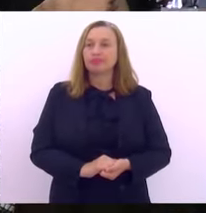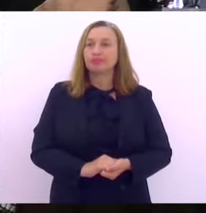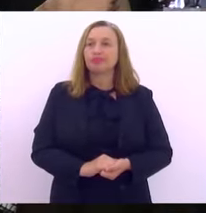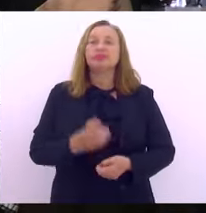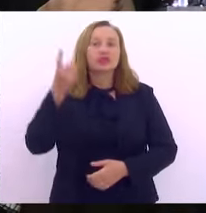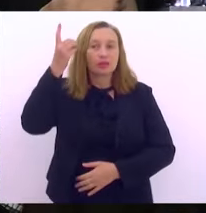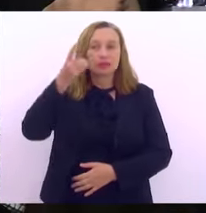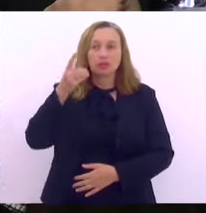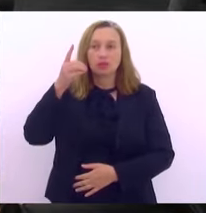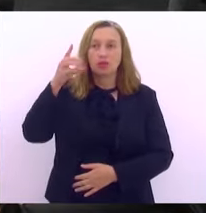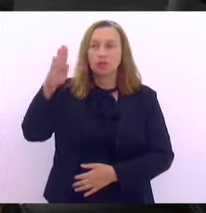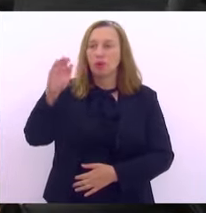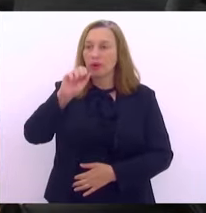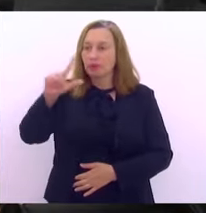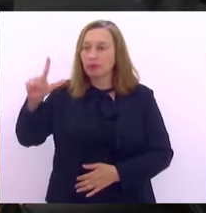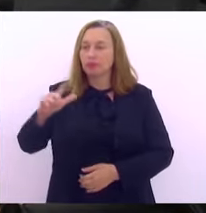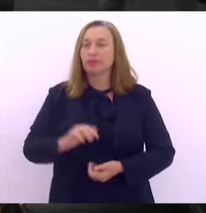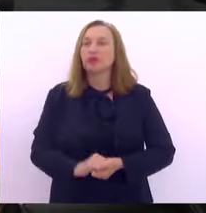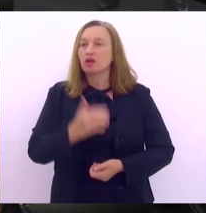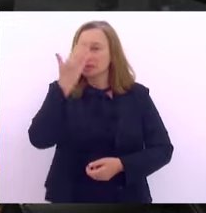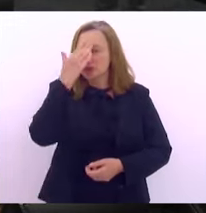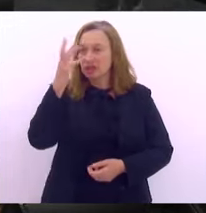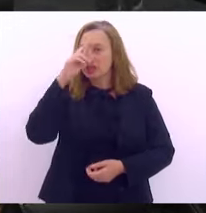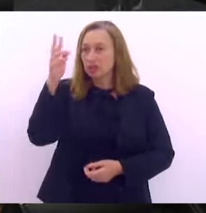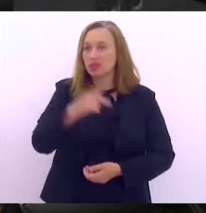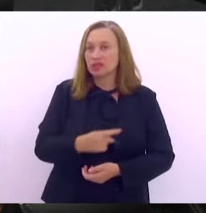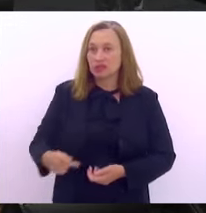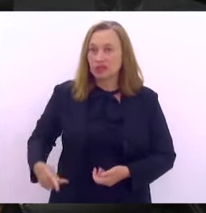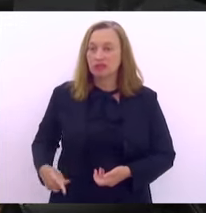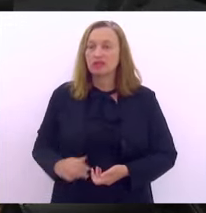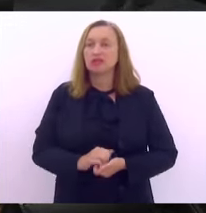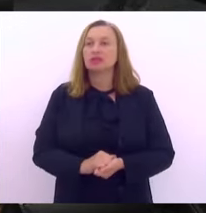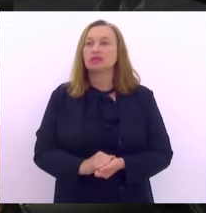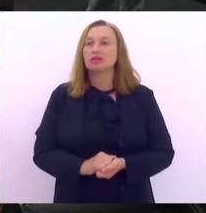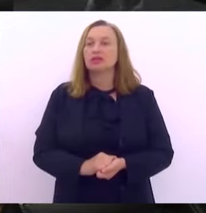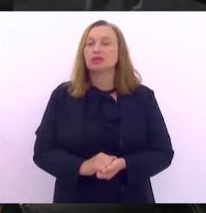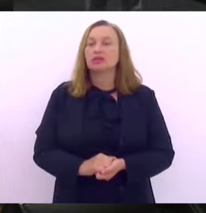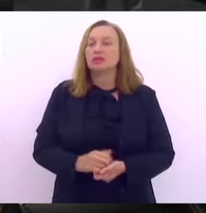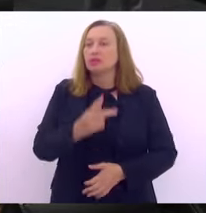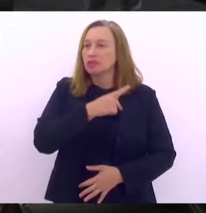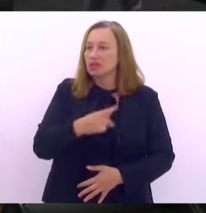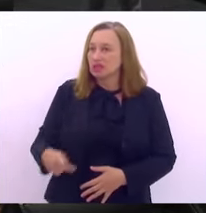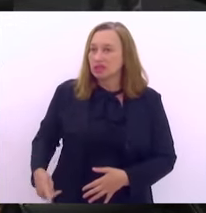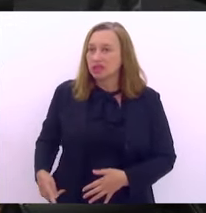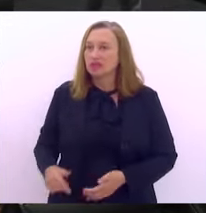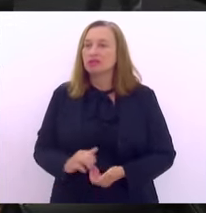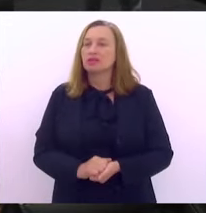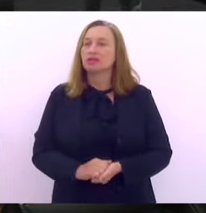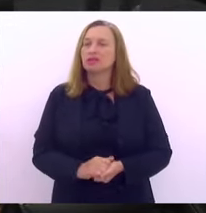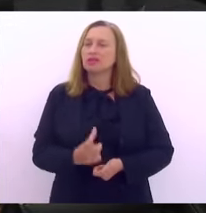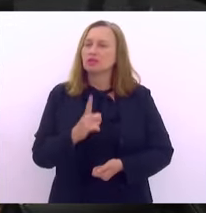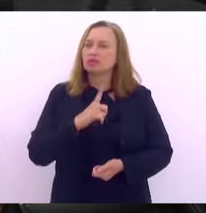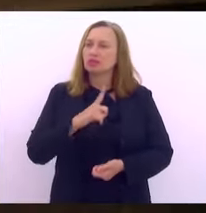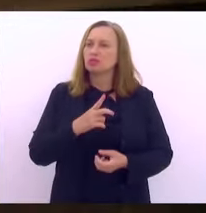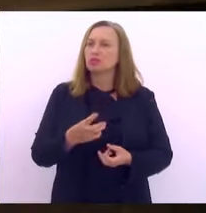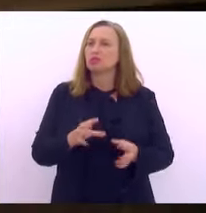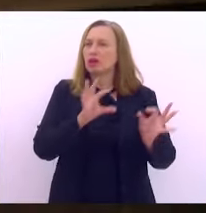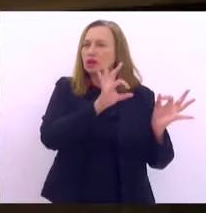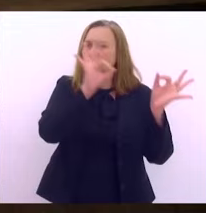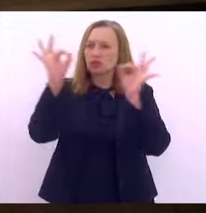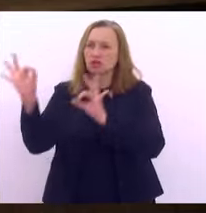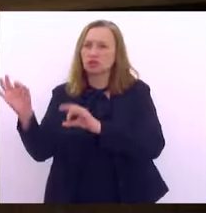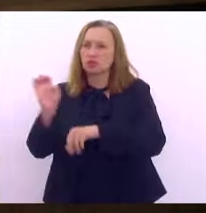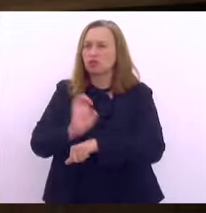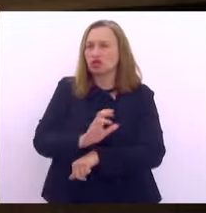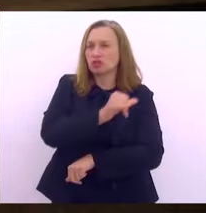Deputado Paul Bell. Obrigado, presidente. Presidente, nós temos assistido no estado do